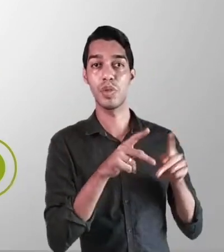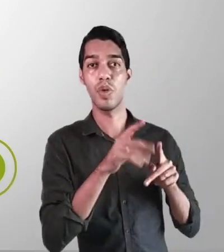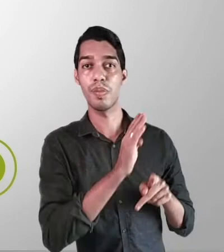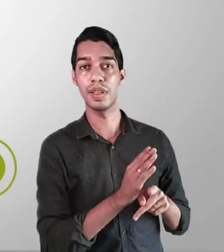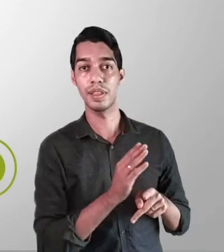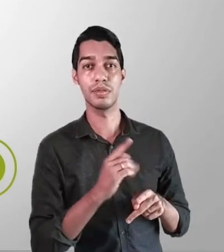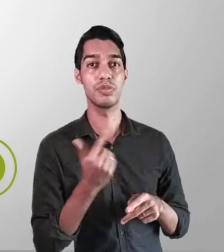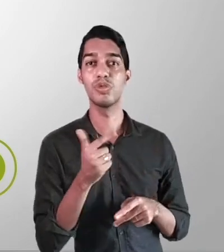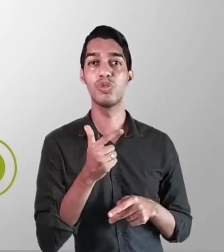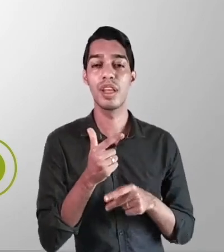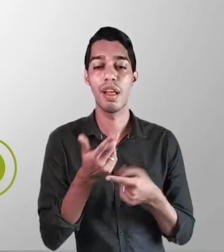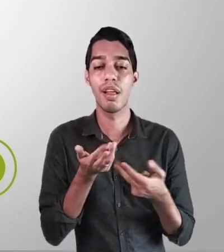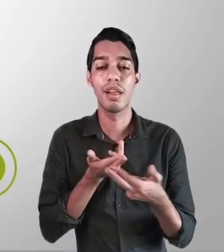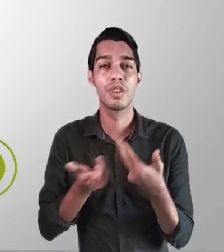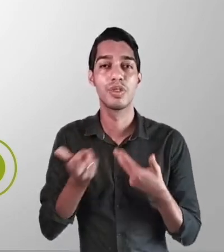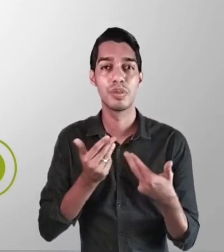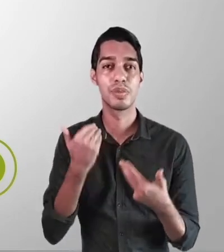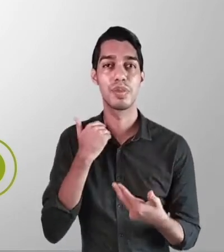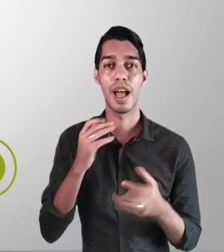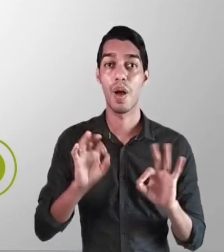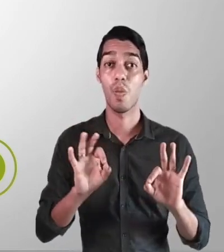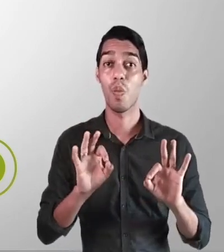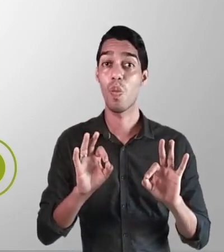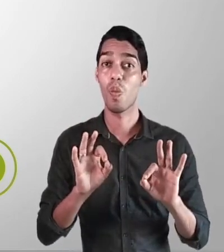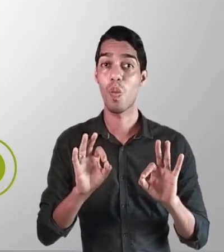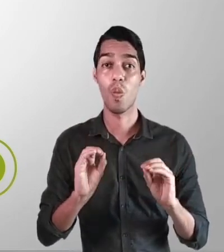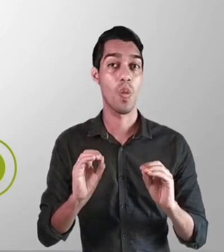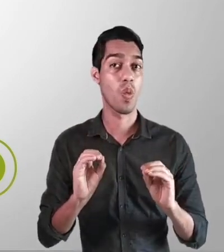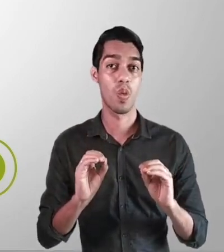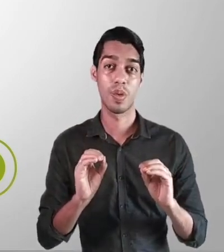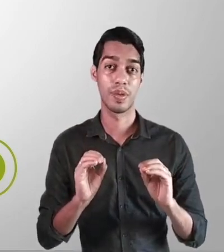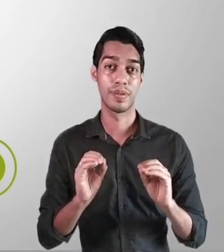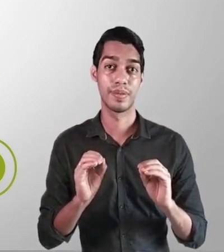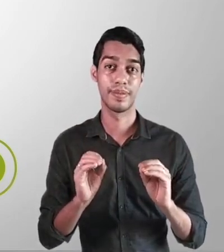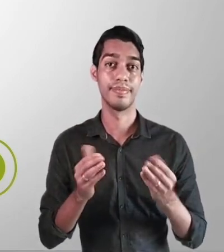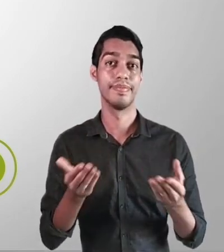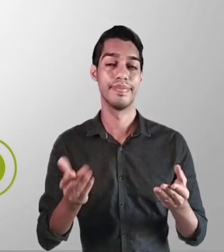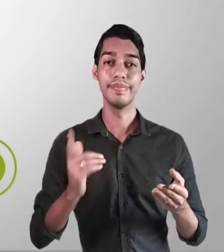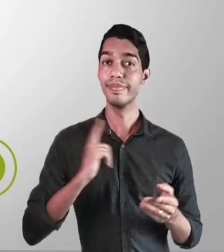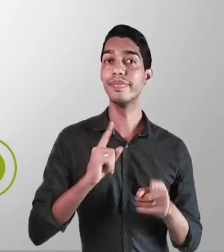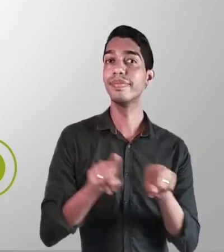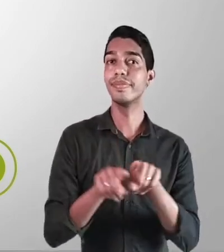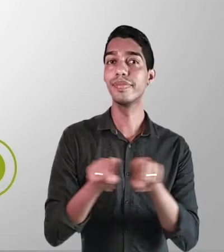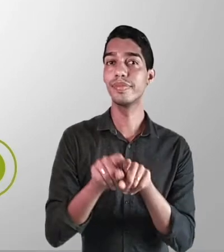relacionamento bancário, é um universo grande. Nós temos ainda cerca de